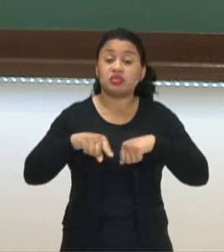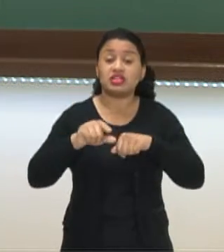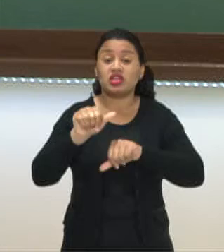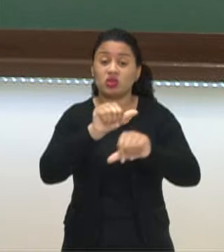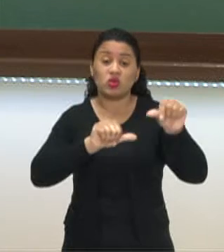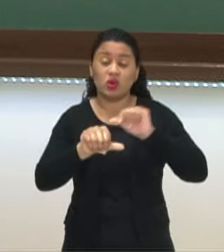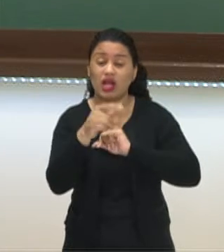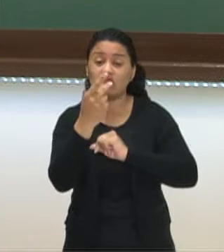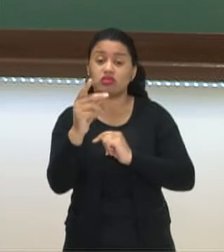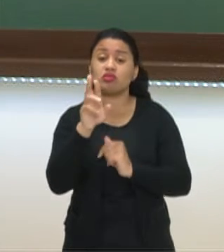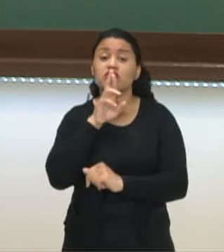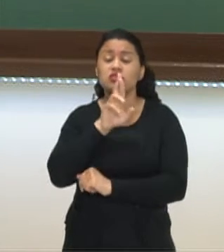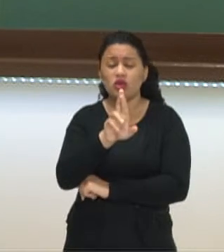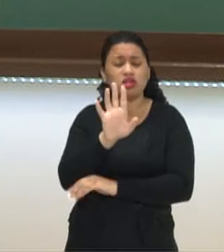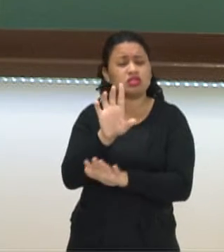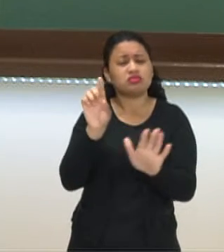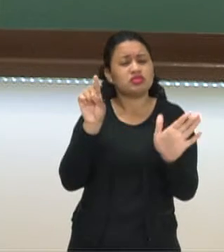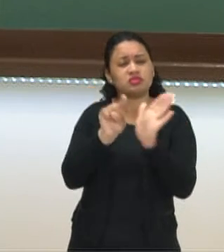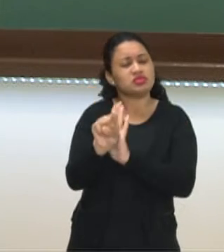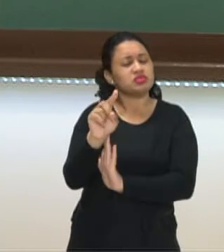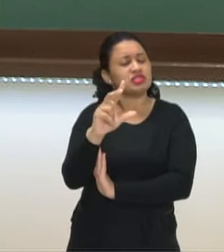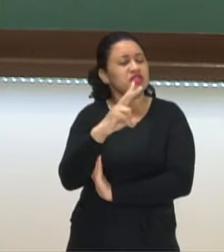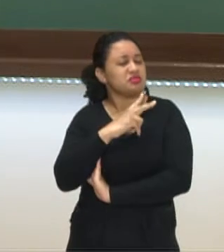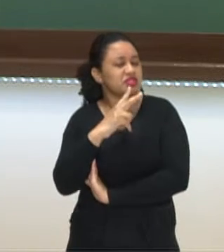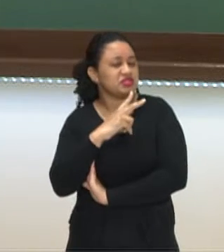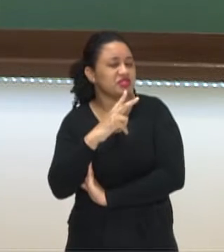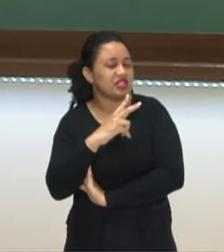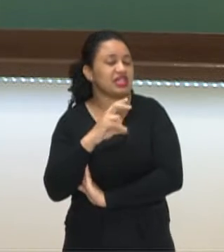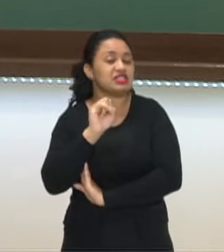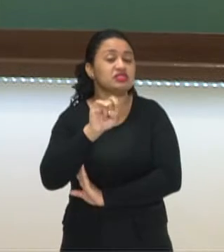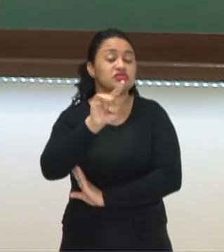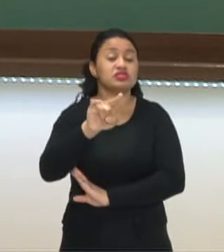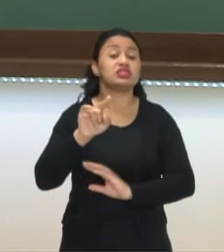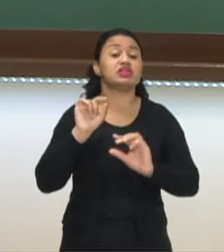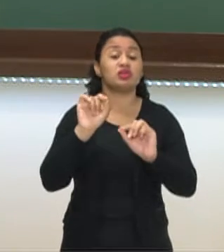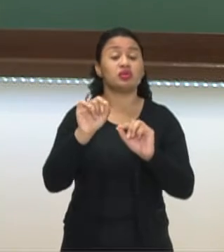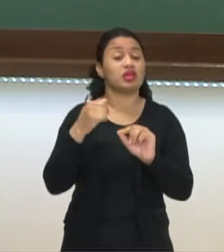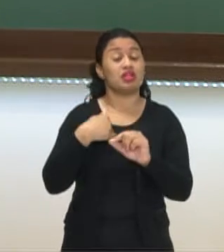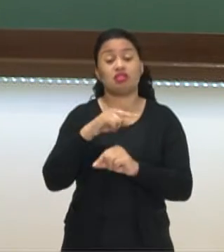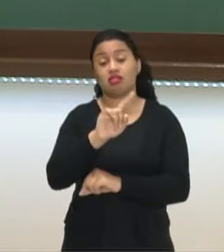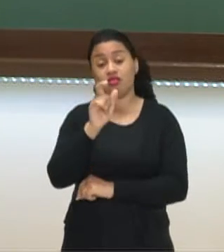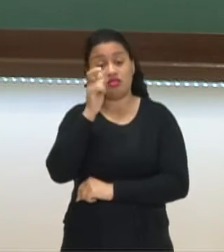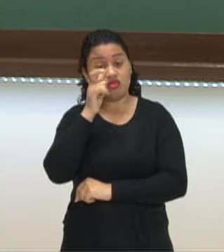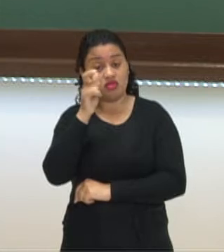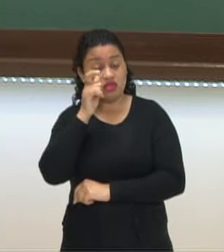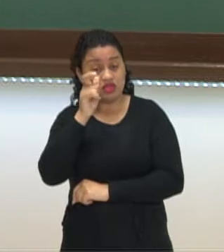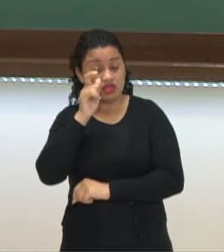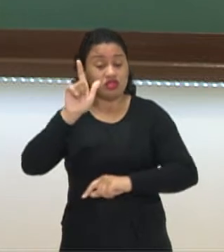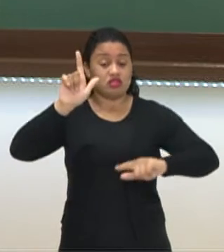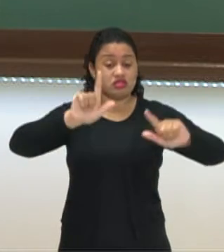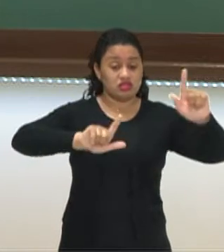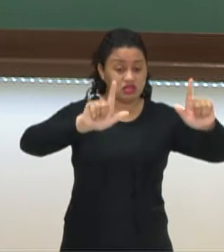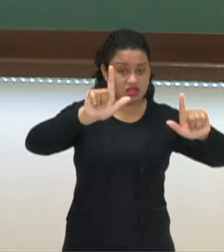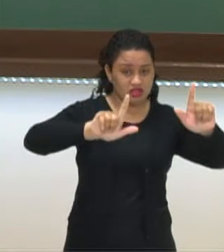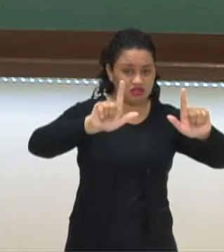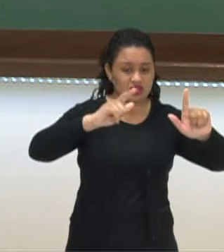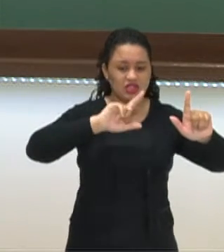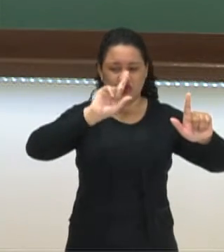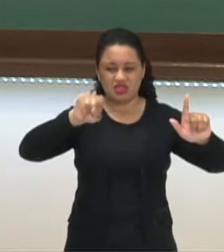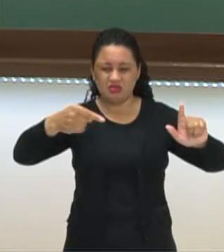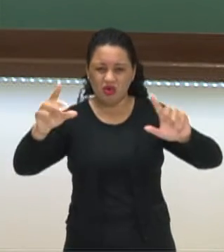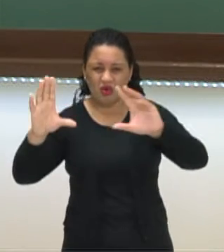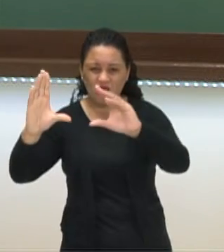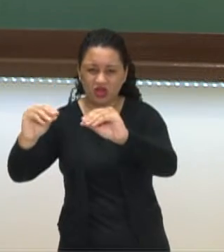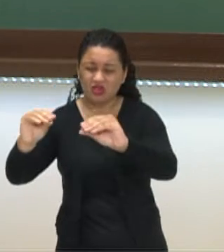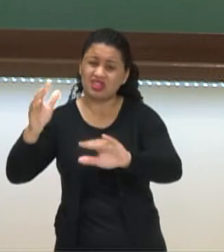a sua resposta. Essa é uma pergunta pessoal. Se você, como não assiste à televisão mais tarde,